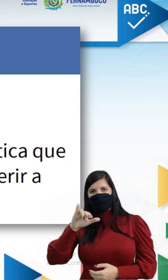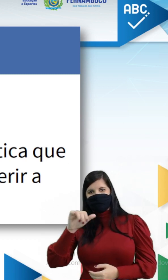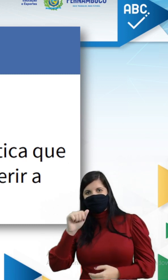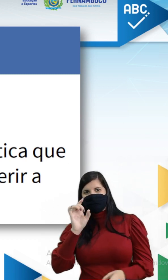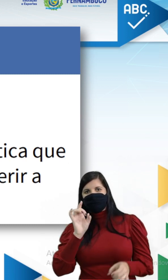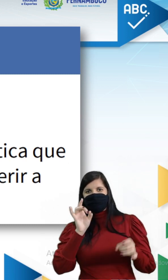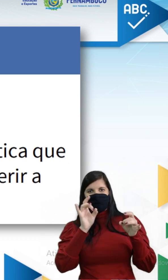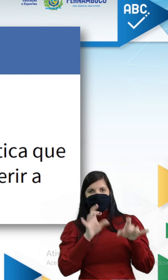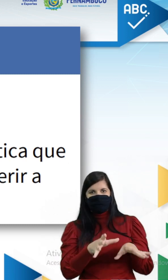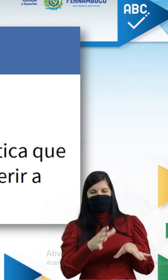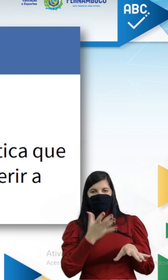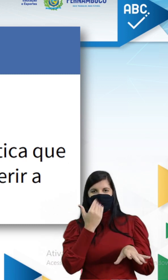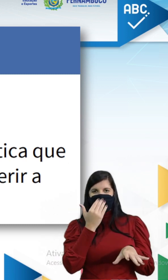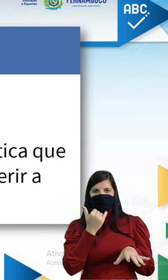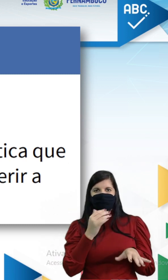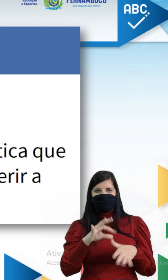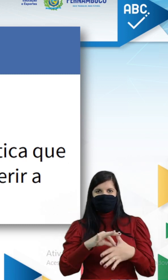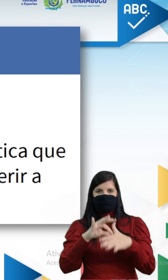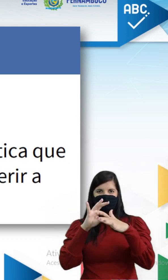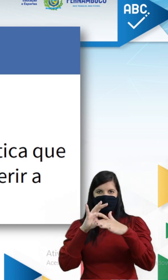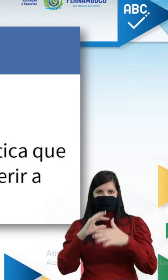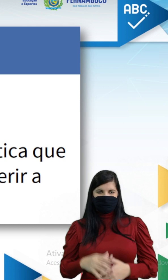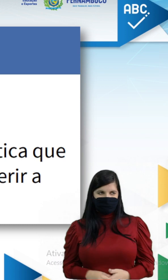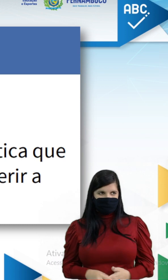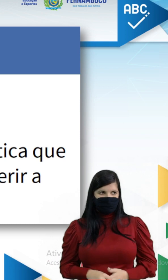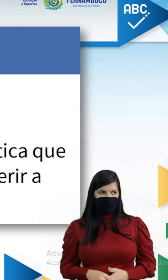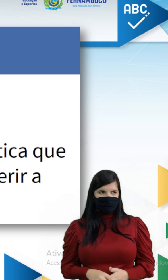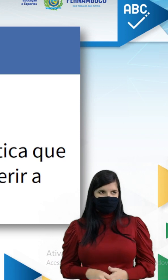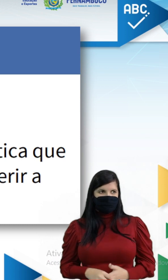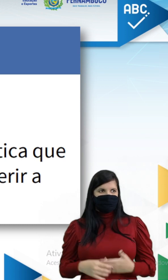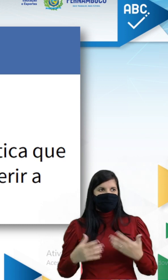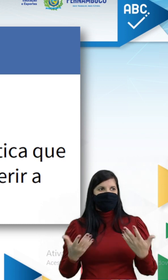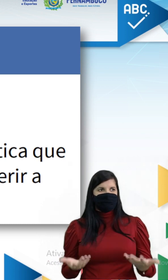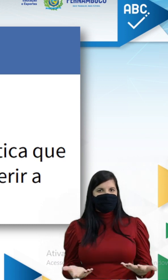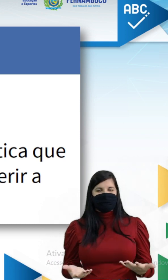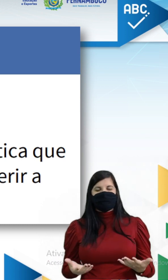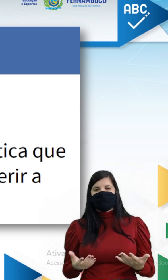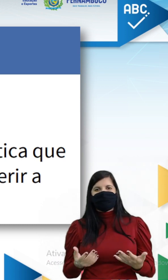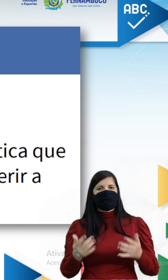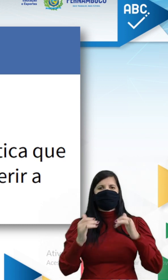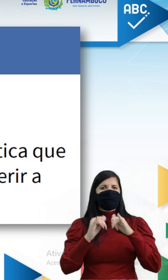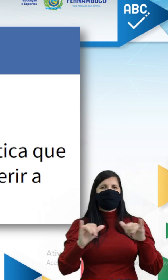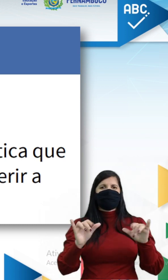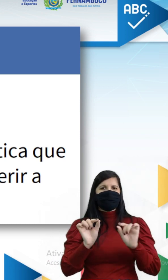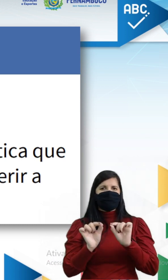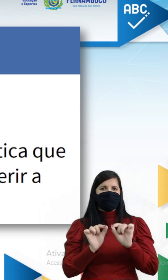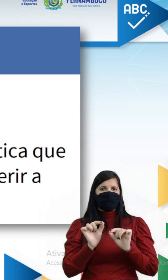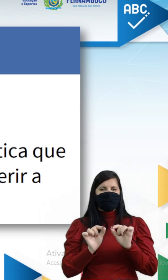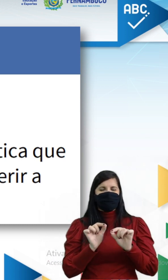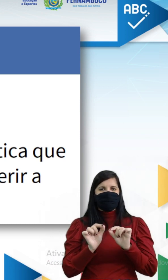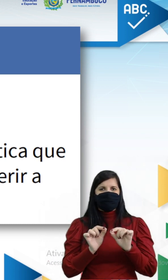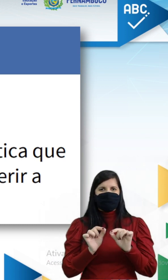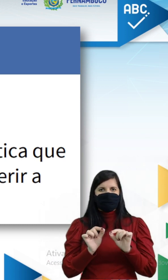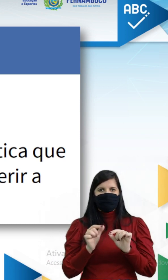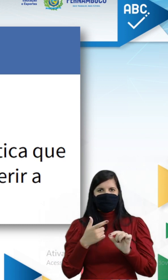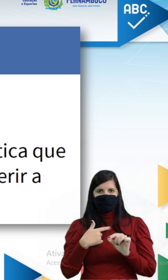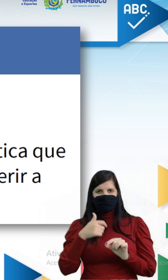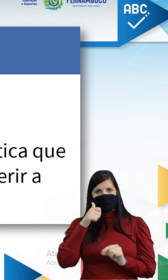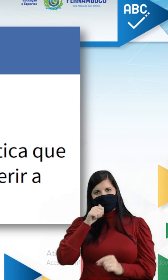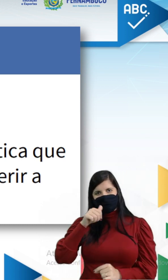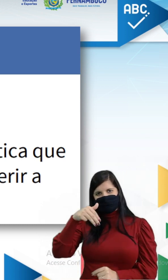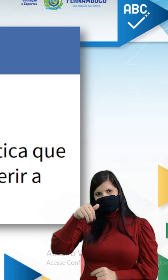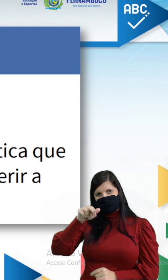deixou de comer carnes. Maria deixou de comer carnes. Qual é a informação que isso está passando? Se eu digo